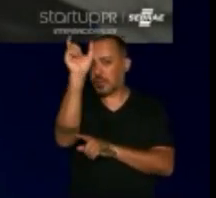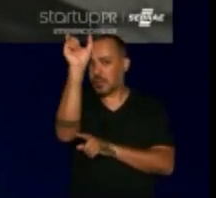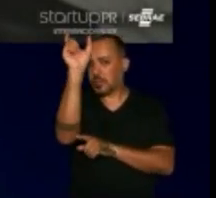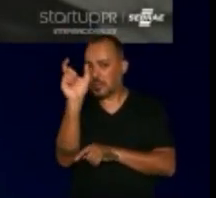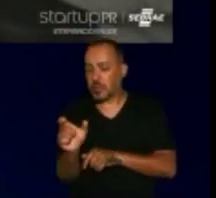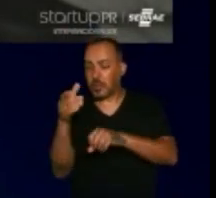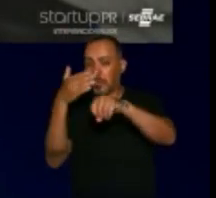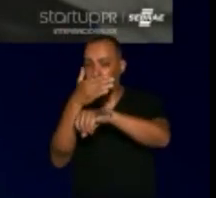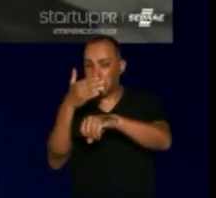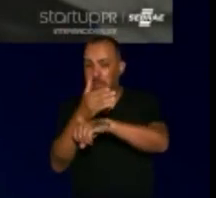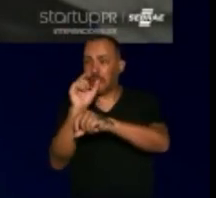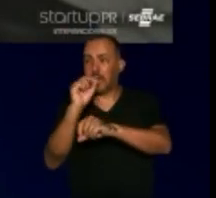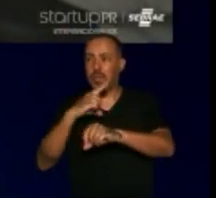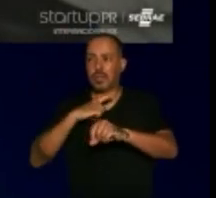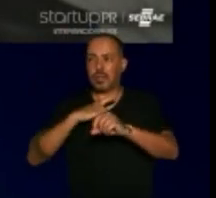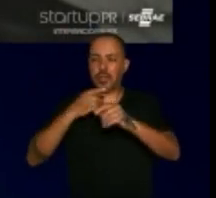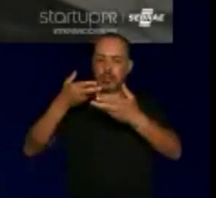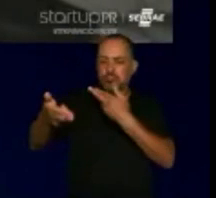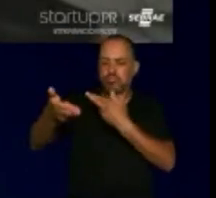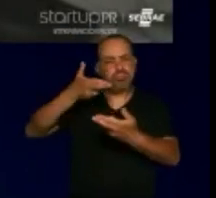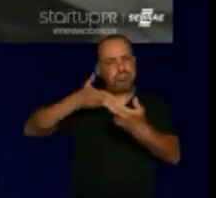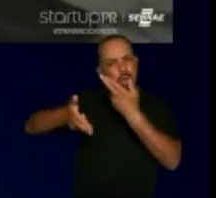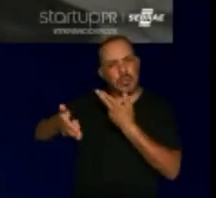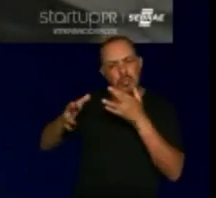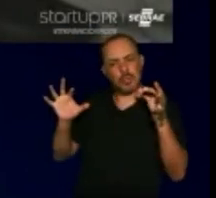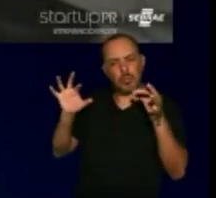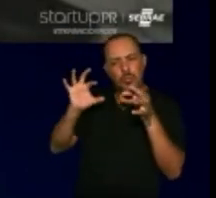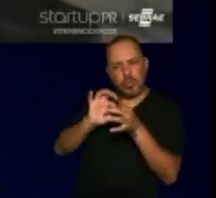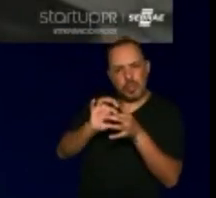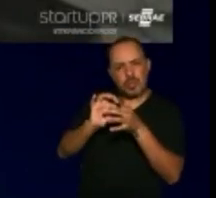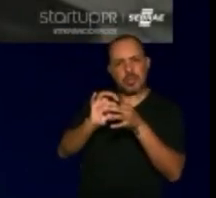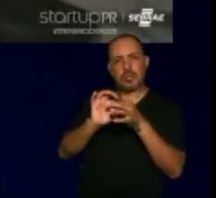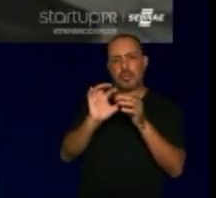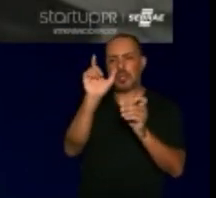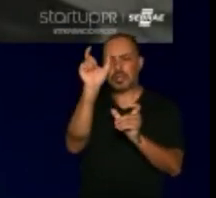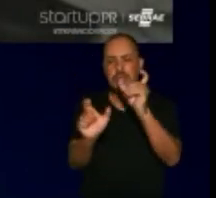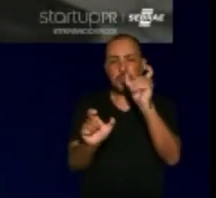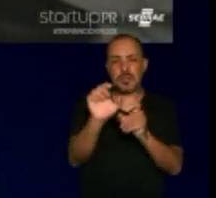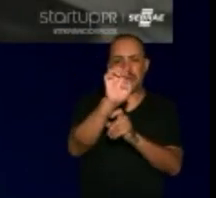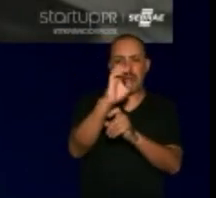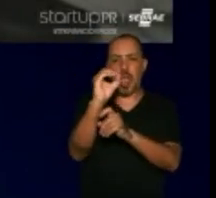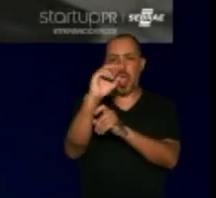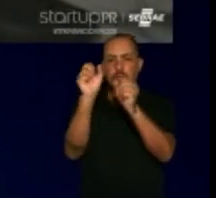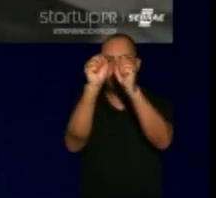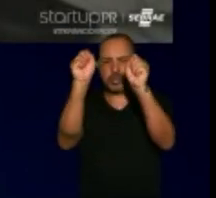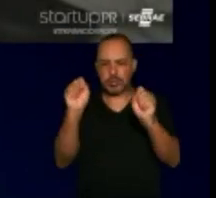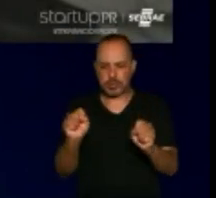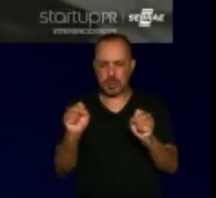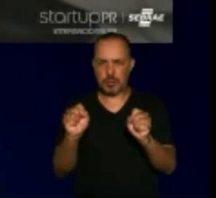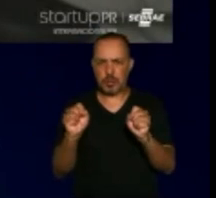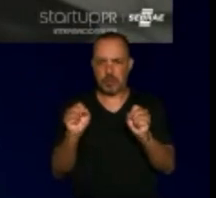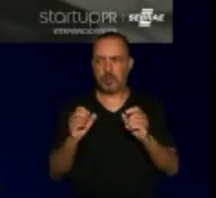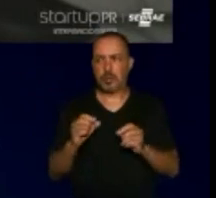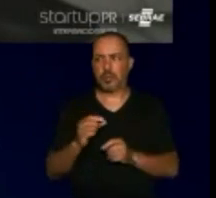missão presencial, ela vai ter todo esse relacionamento, toda essa conexão com esses atores do ecossistema e também, claro, com potenciais clientes.